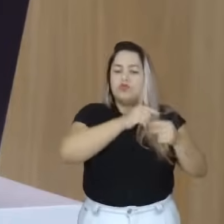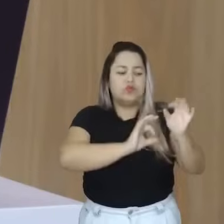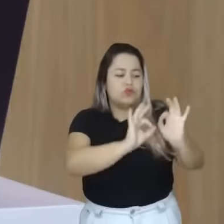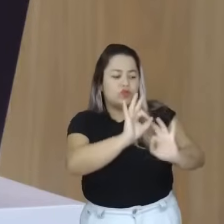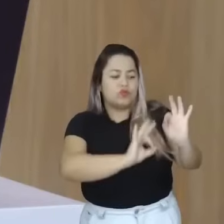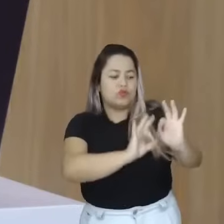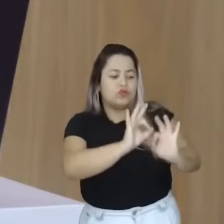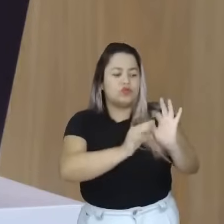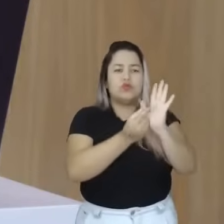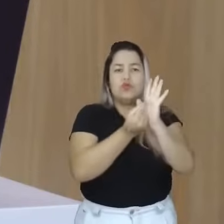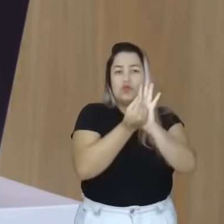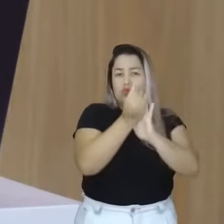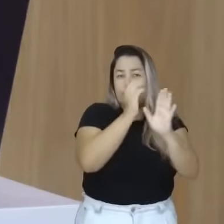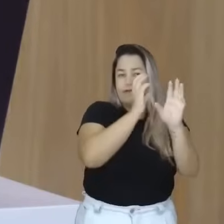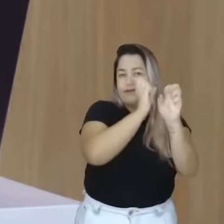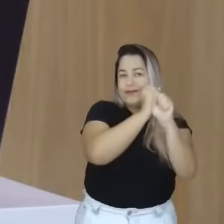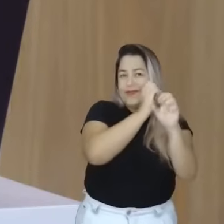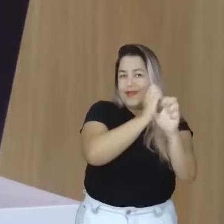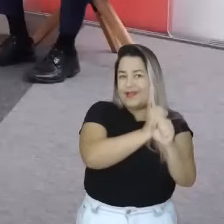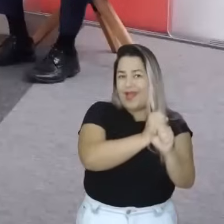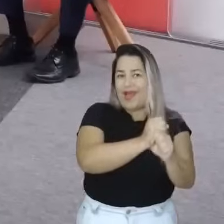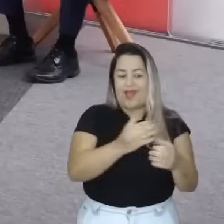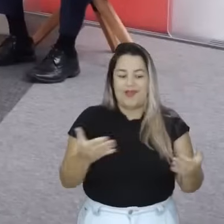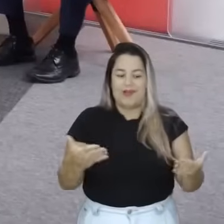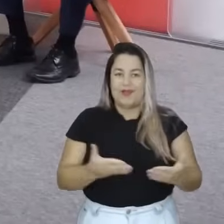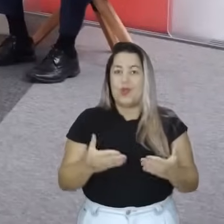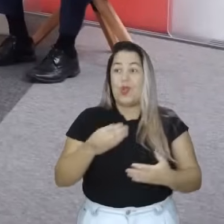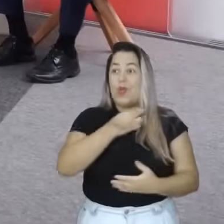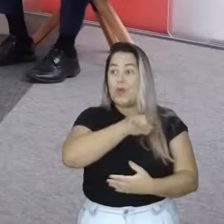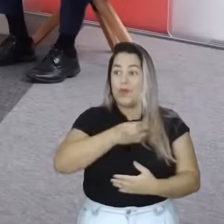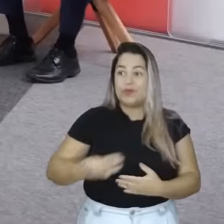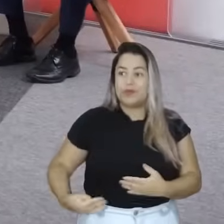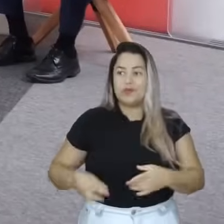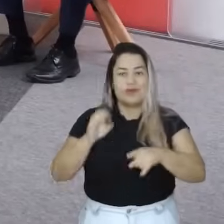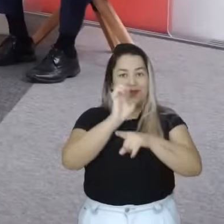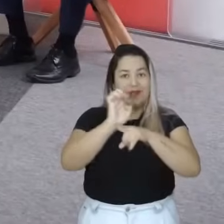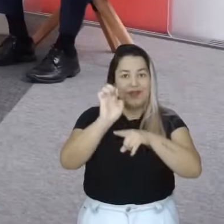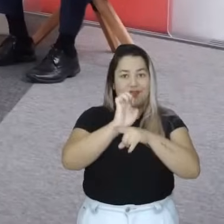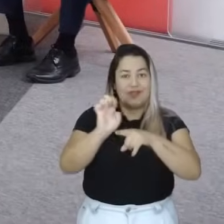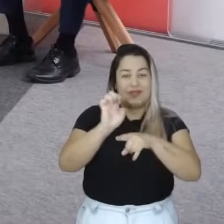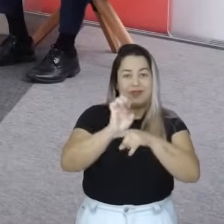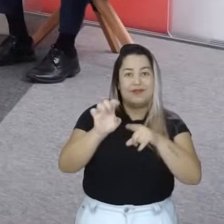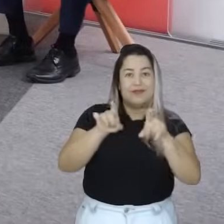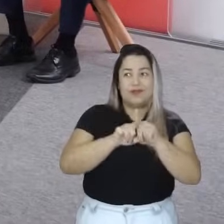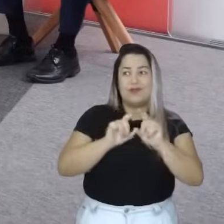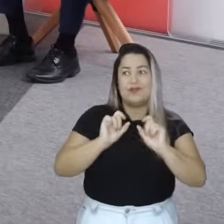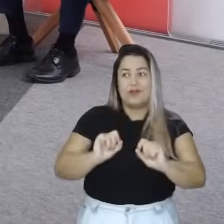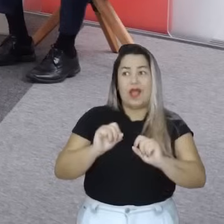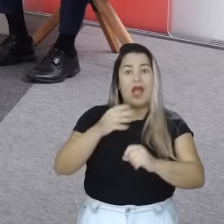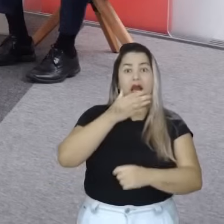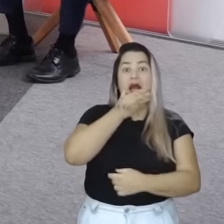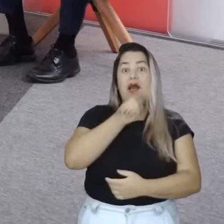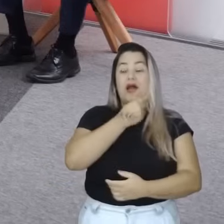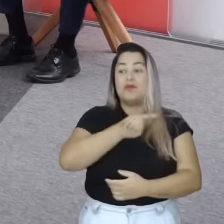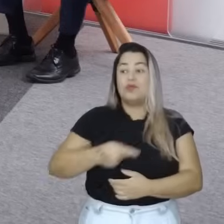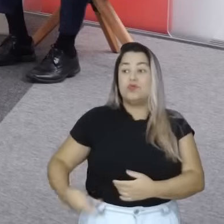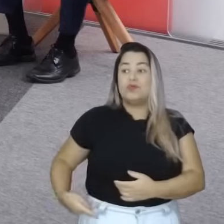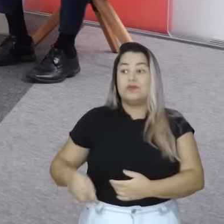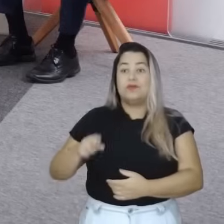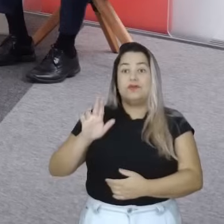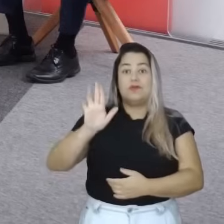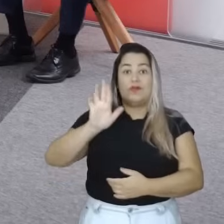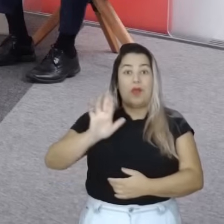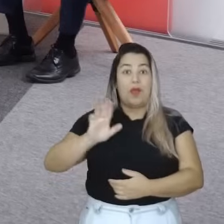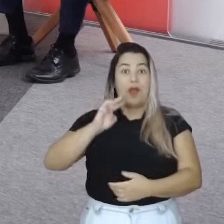planejamento orçamentário, está com a gente aqui no estúdio o ministro do Estado, chefe da Secretaria-Geral da Presidência da República,